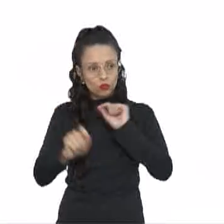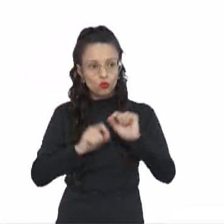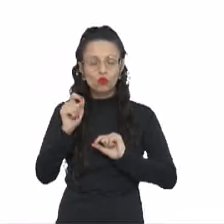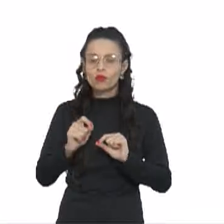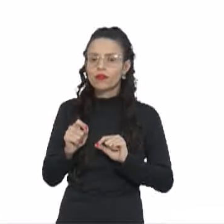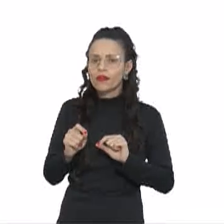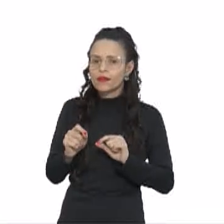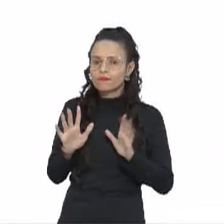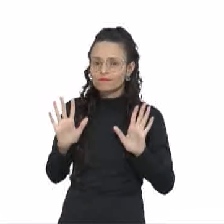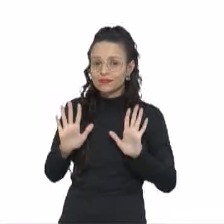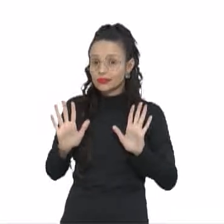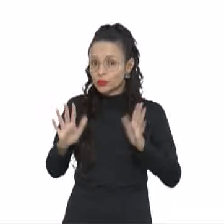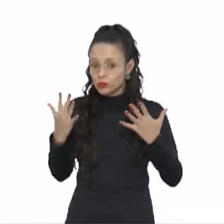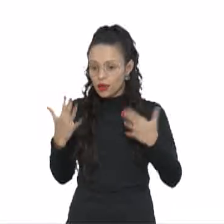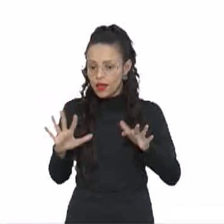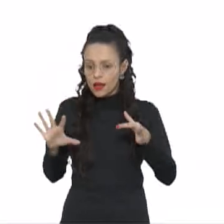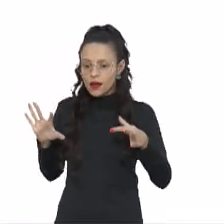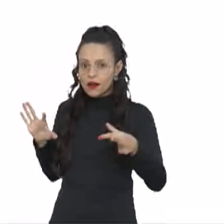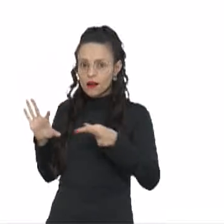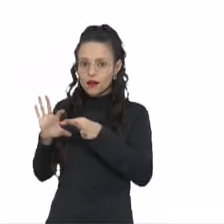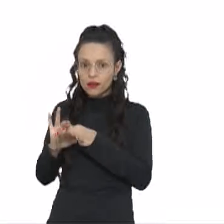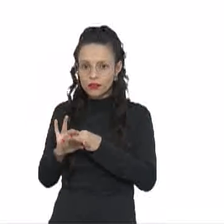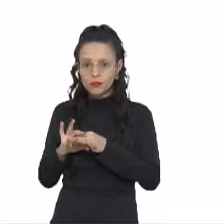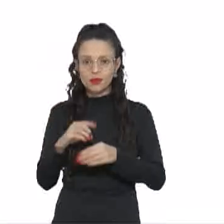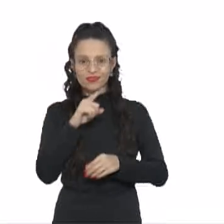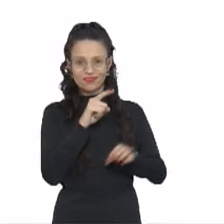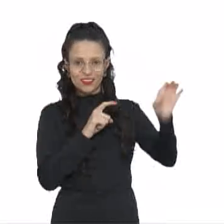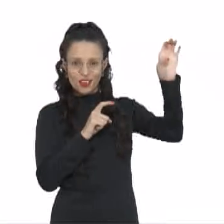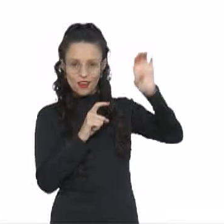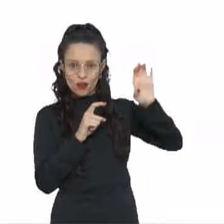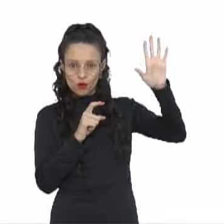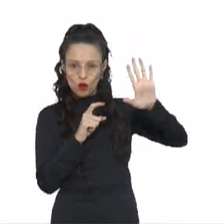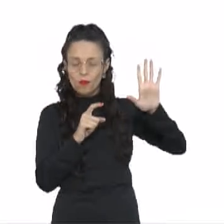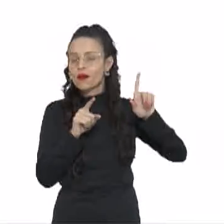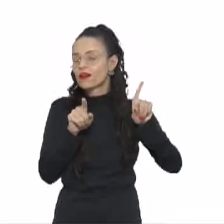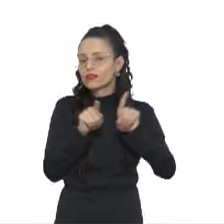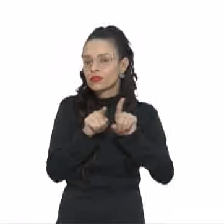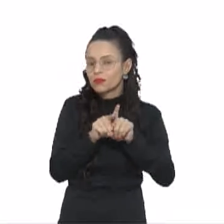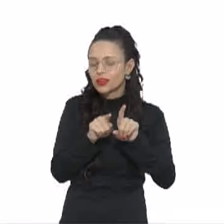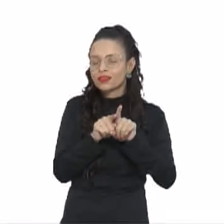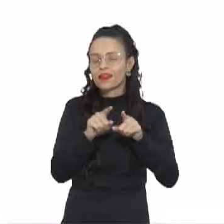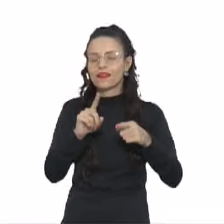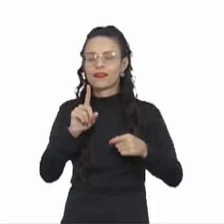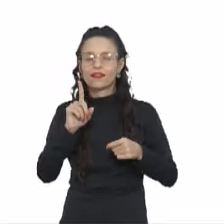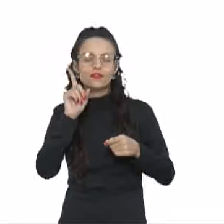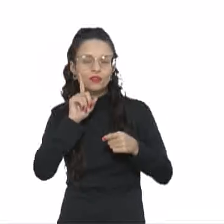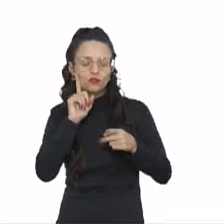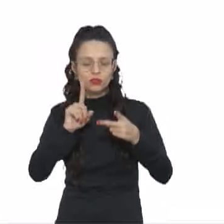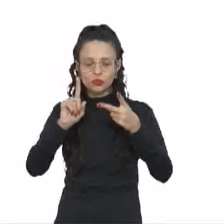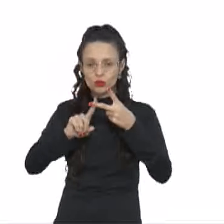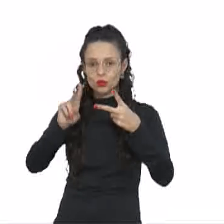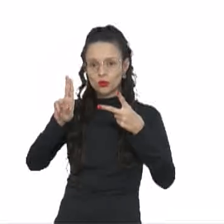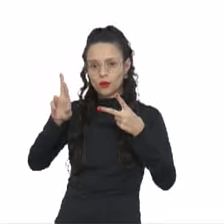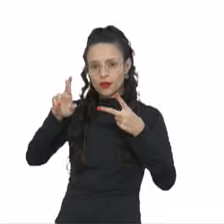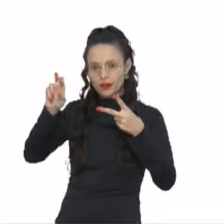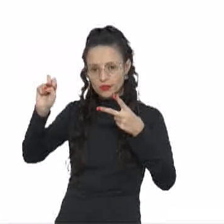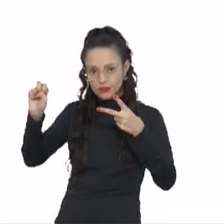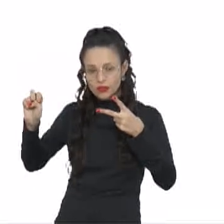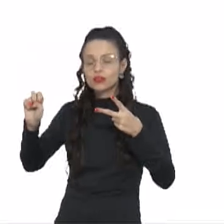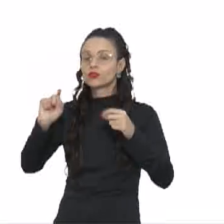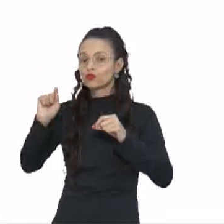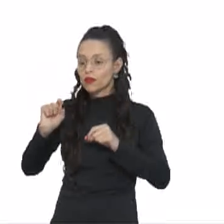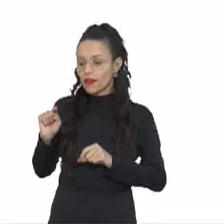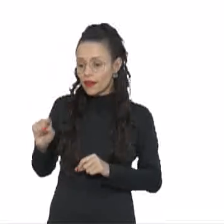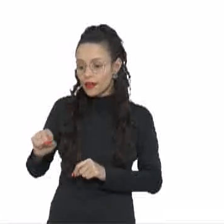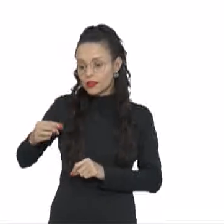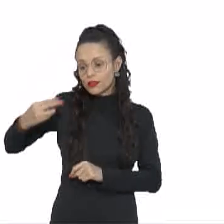não alinhamento com as então superpotências, Estados Unidos e União Soviética, usando a expressão, então,